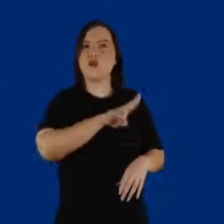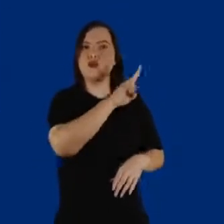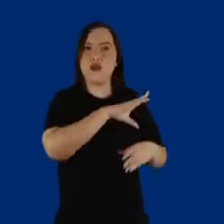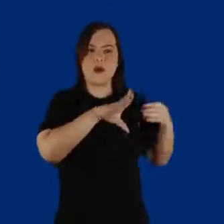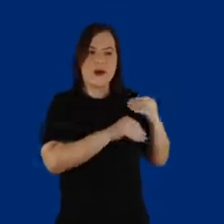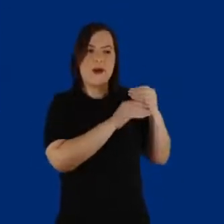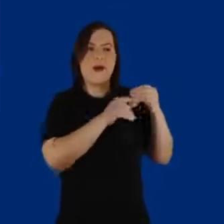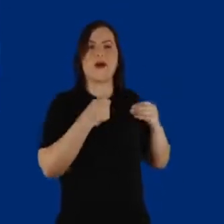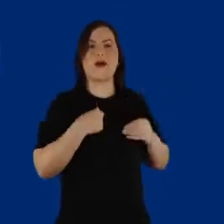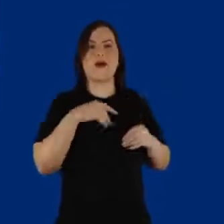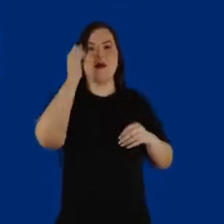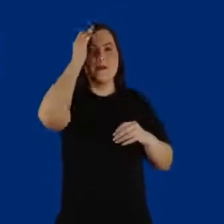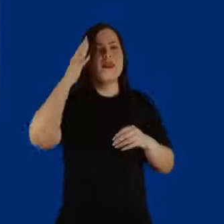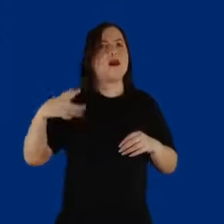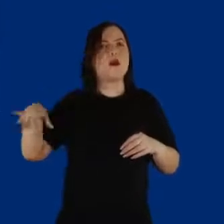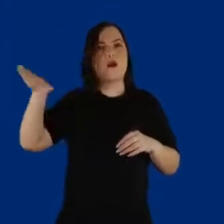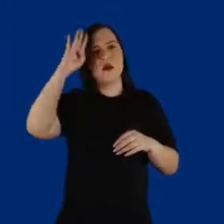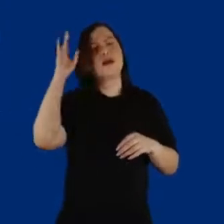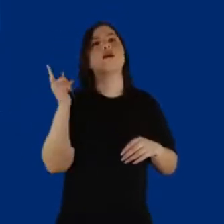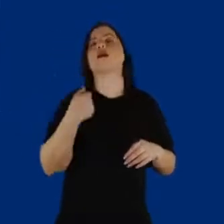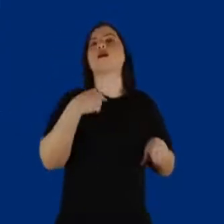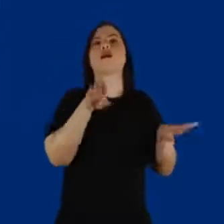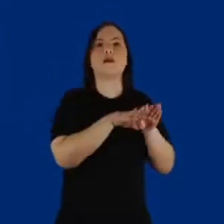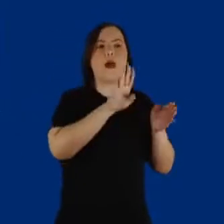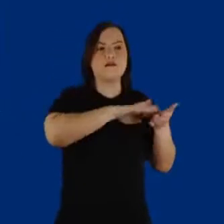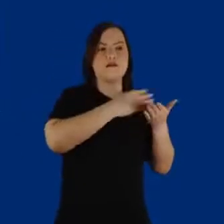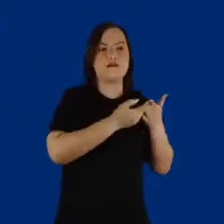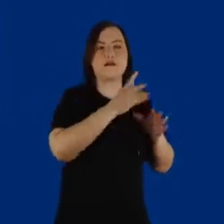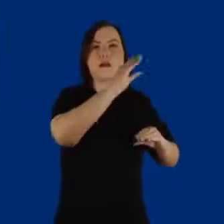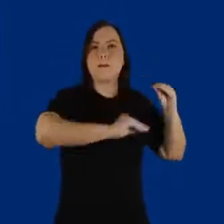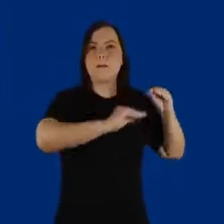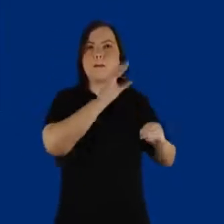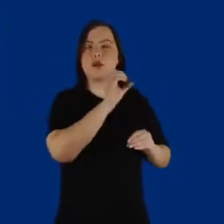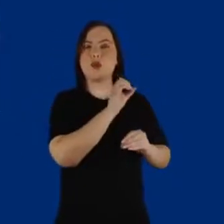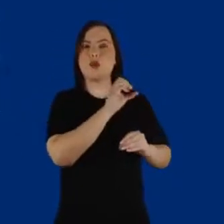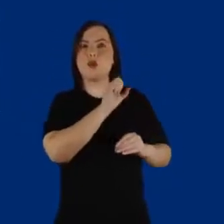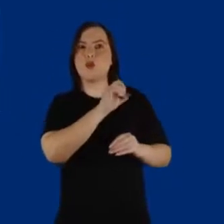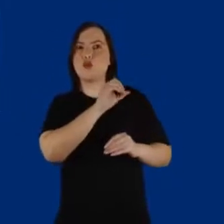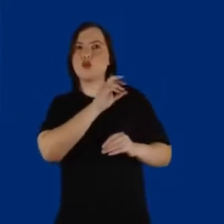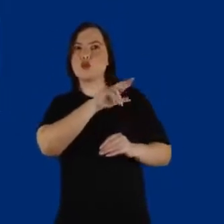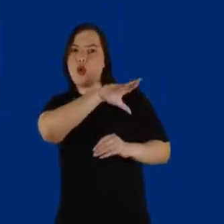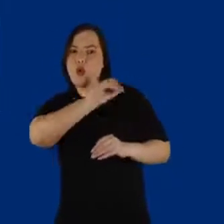teoria psicanalítica na produção plástica. Então, o Osório está maravilhoso, o Osório está